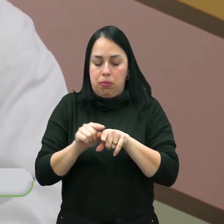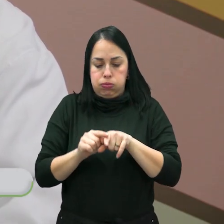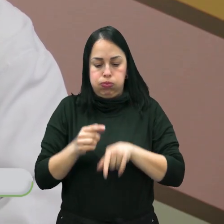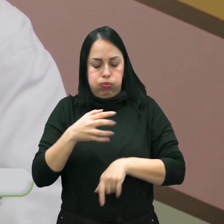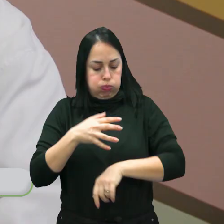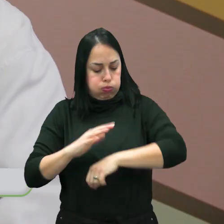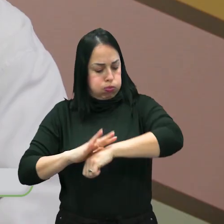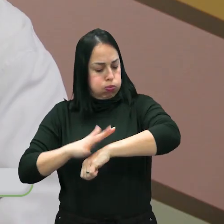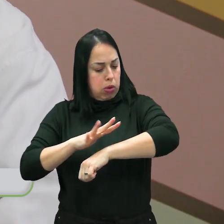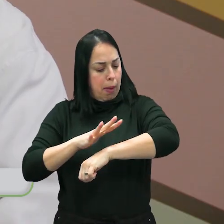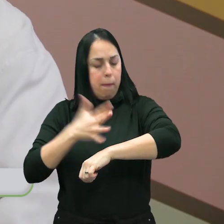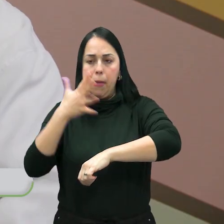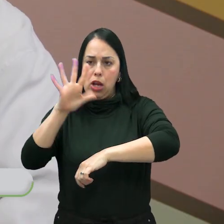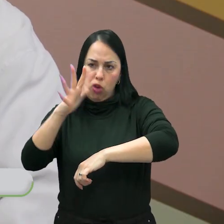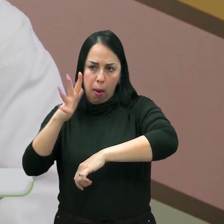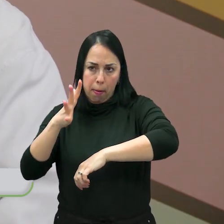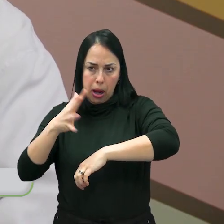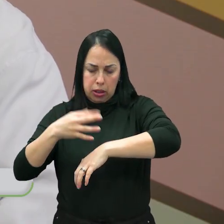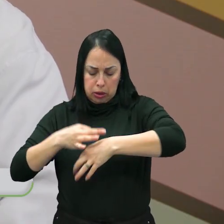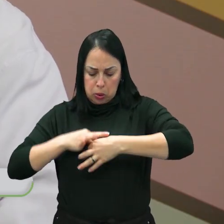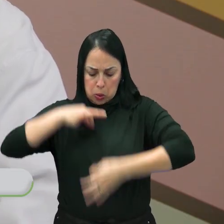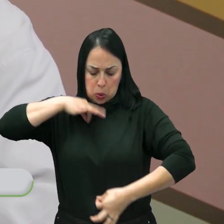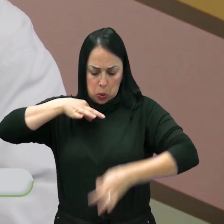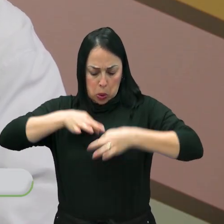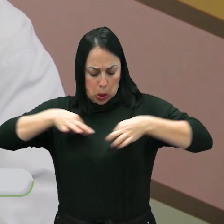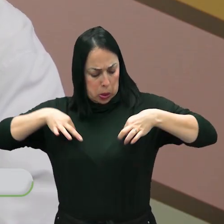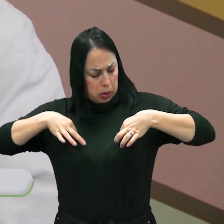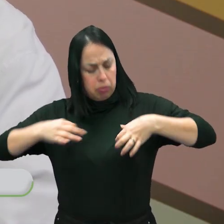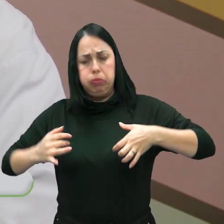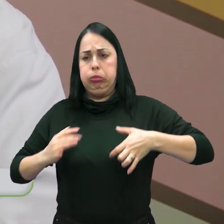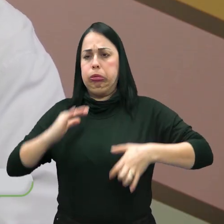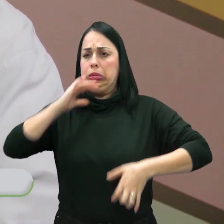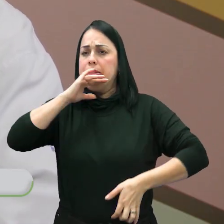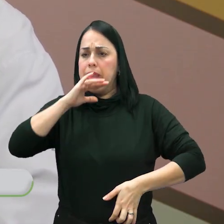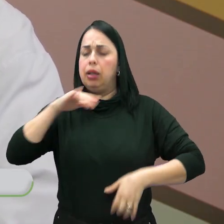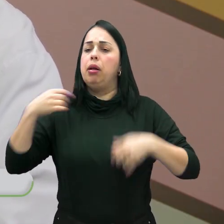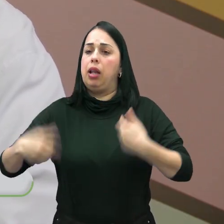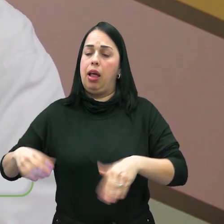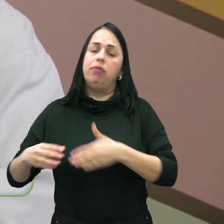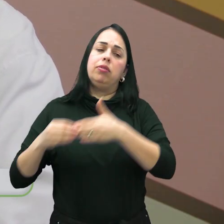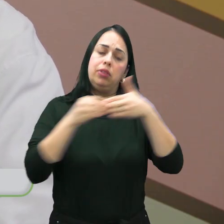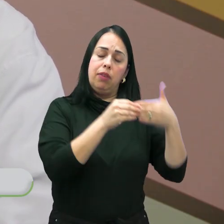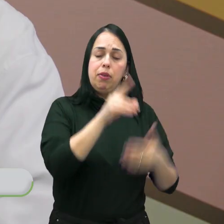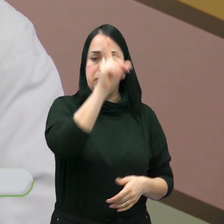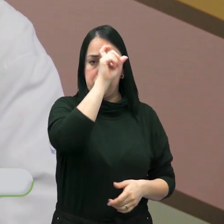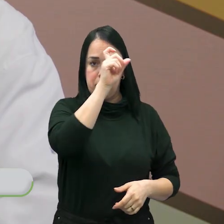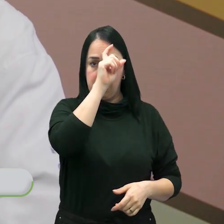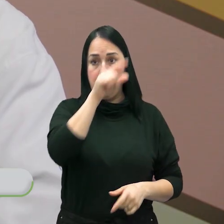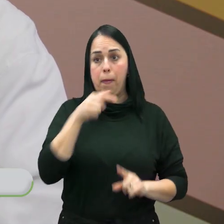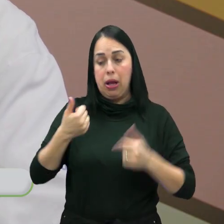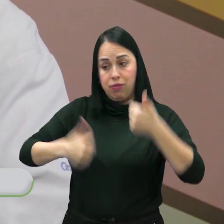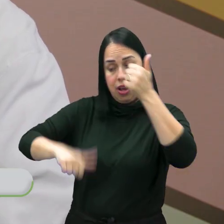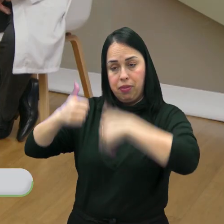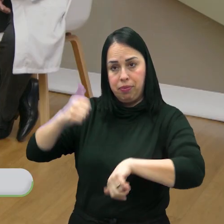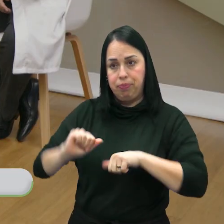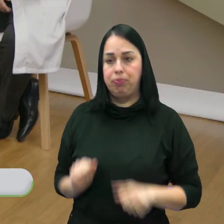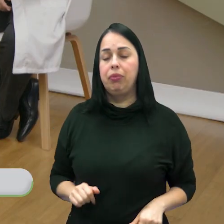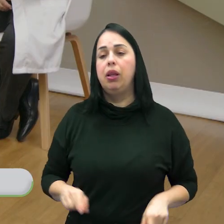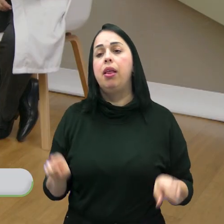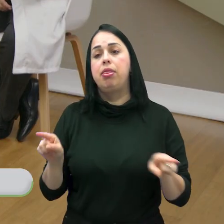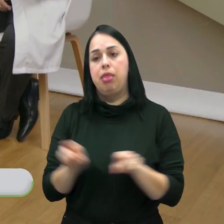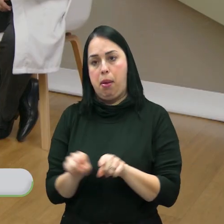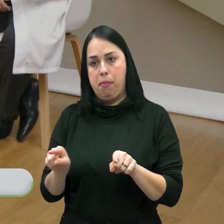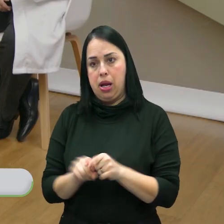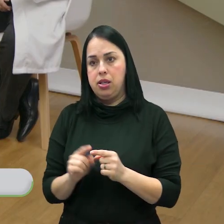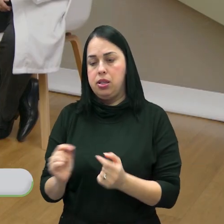ela passou assim, deu umas 3 mãos mais ou menos, já é uma queimadura grande para tratar em casa sem avaliação médica. Toda vez que